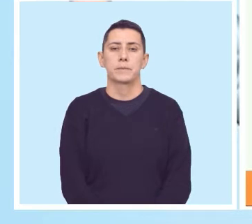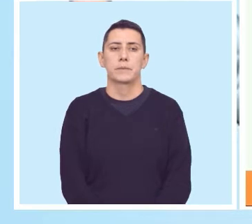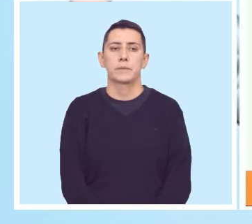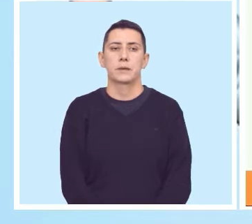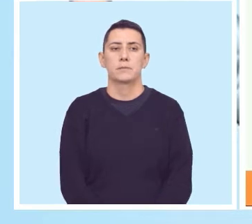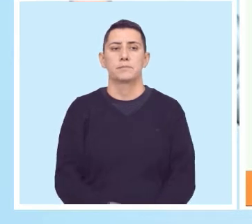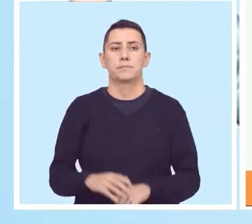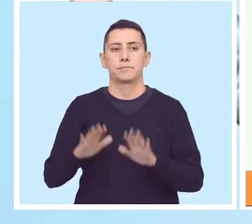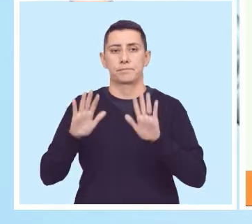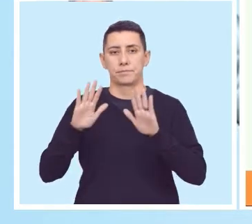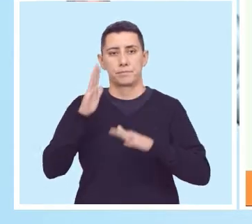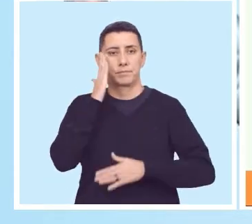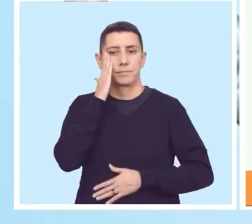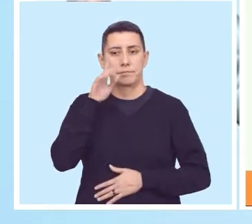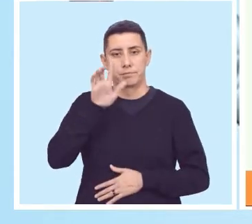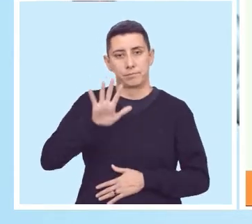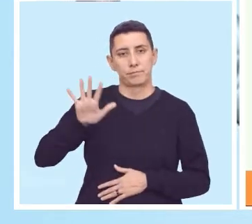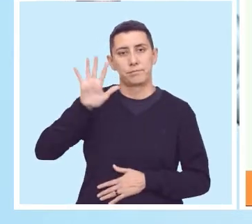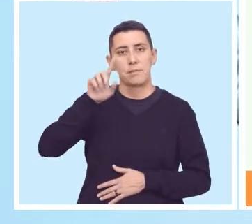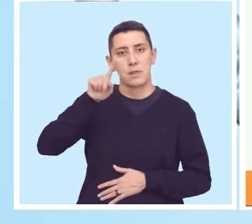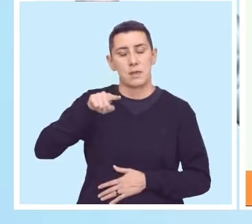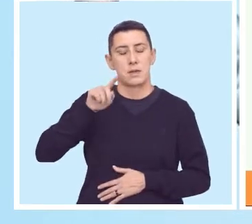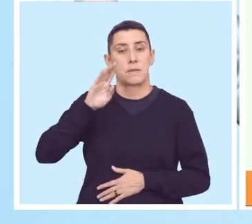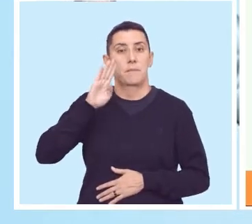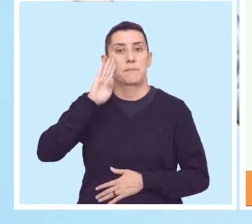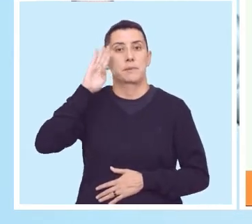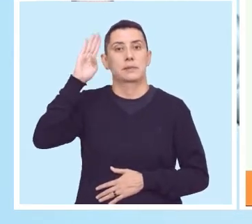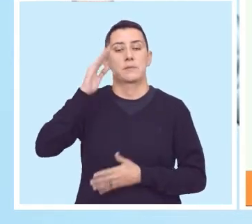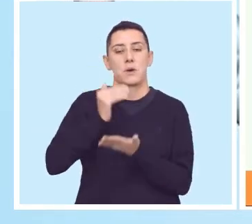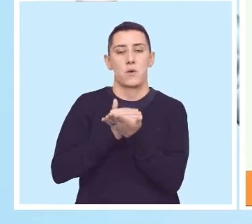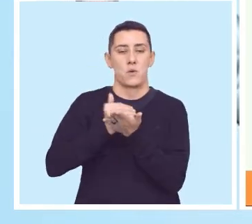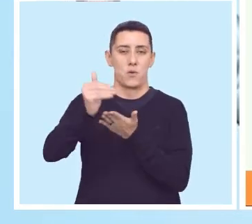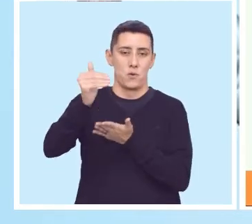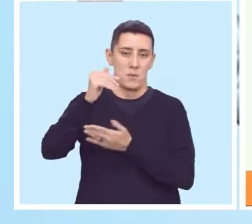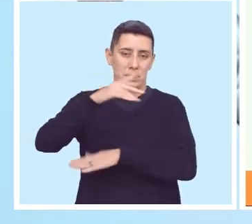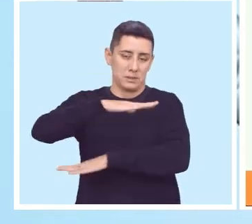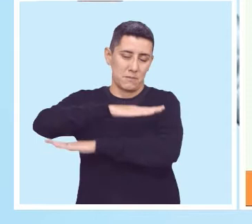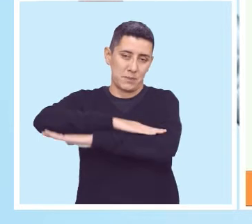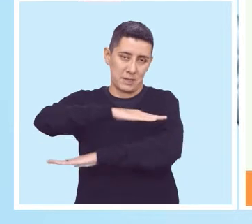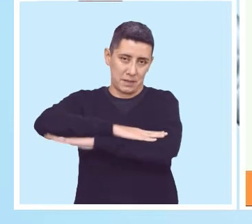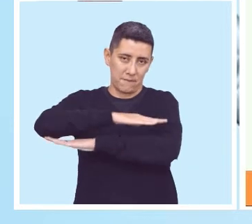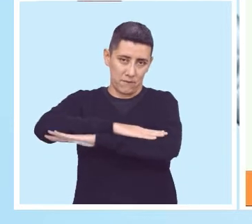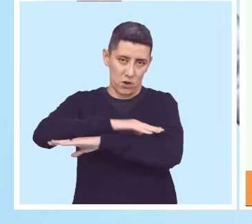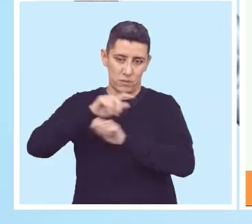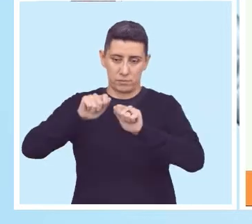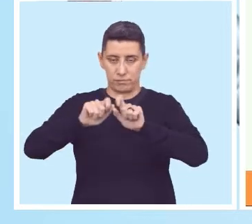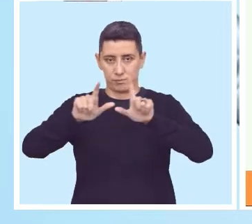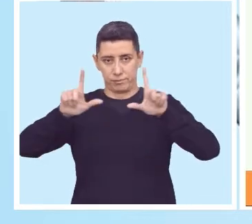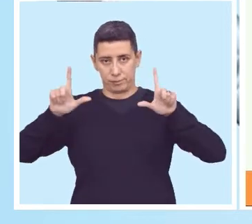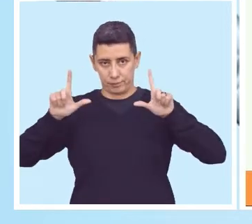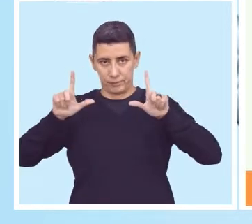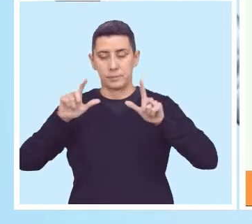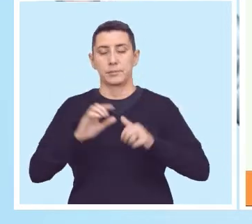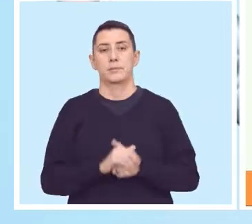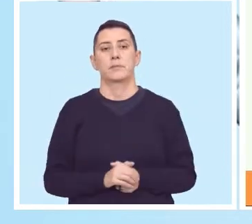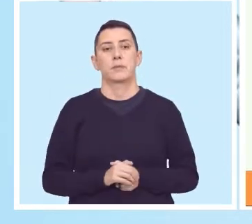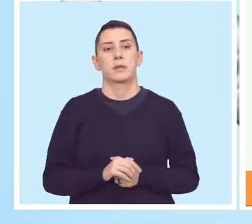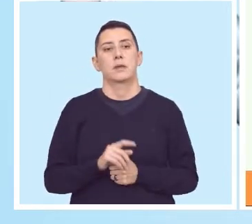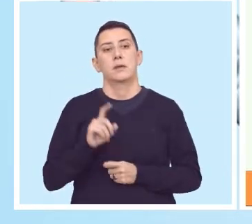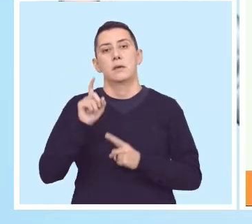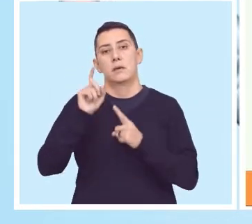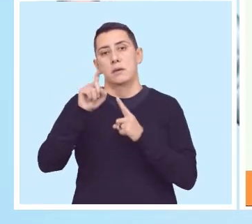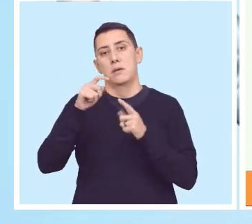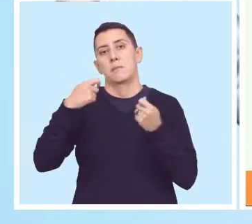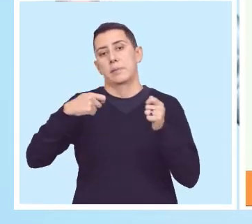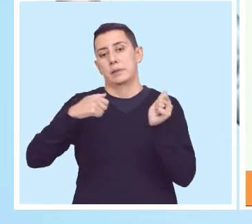tela principal do nosso projeto, né? É a tela de entrada da plataforma Curupira. Você vai ter que entrar com login